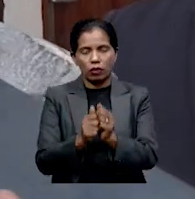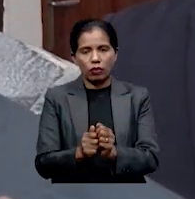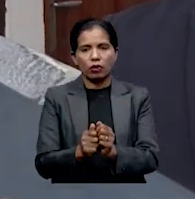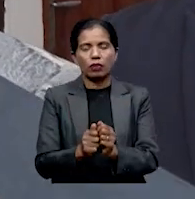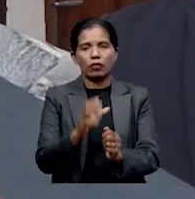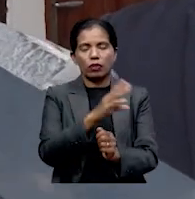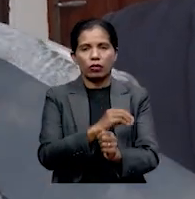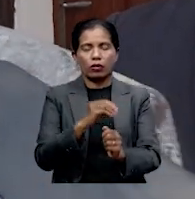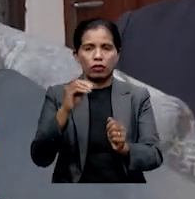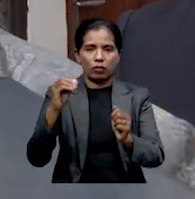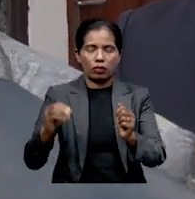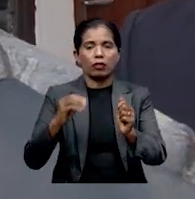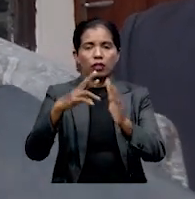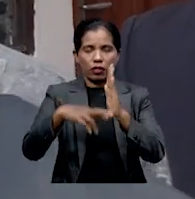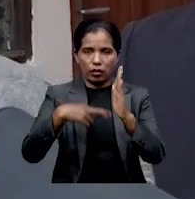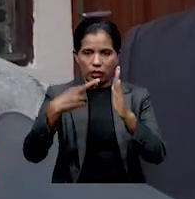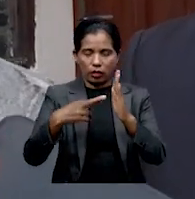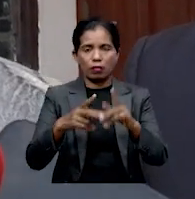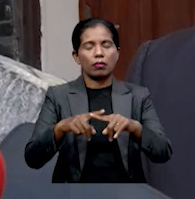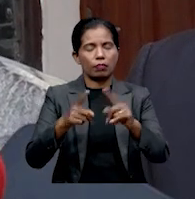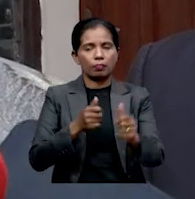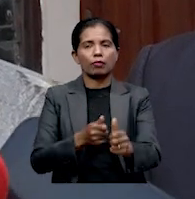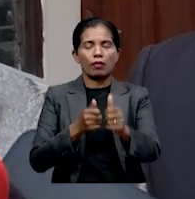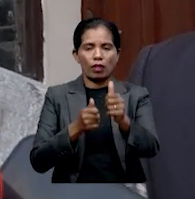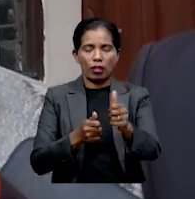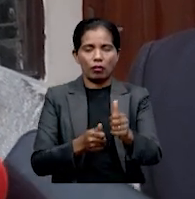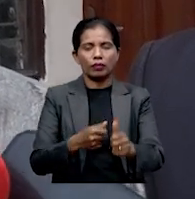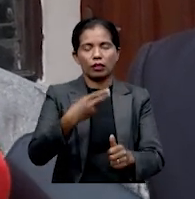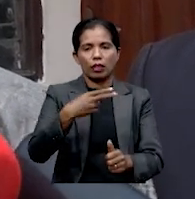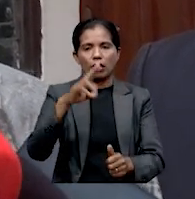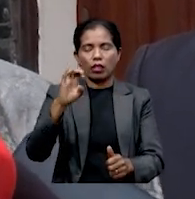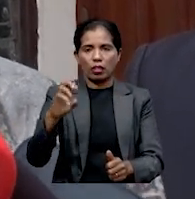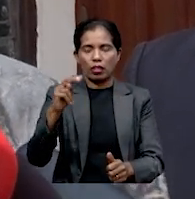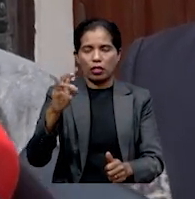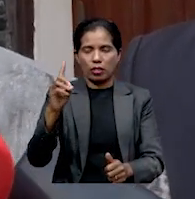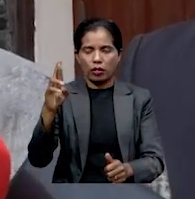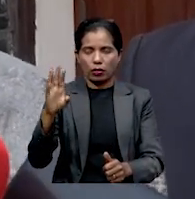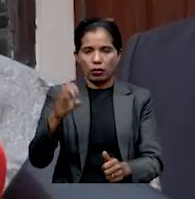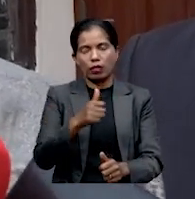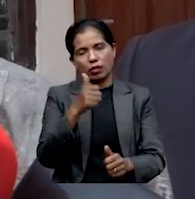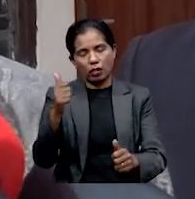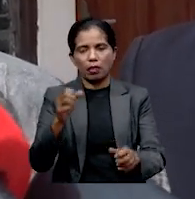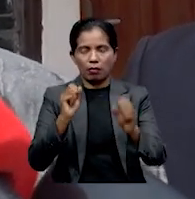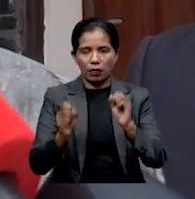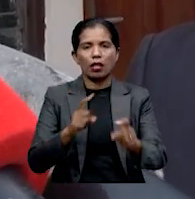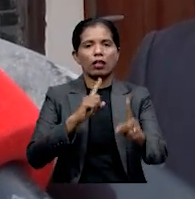mas razão rumo a Cleão, a Foba, Hendro Priyono, Calcelo, né, Bela Colia,